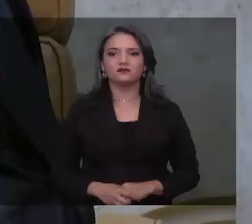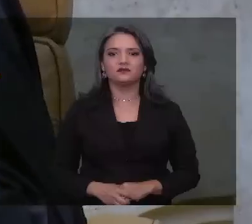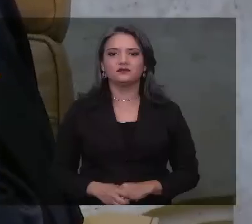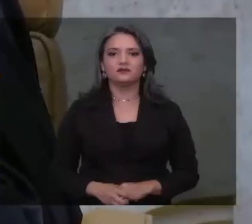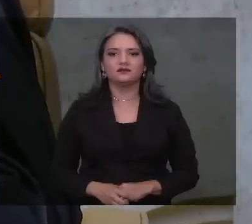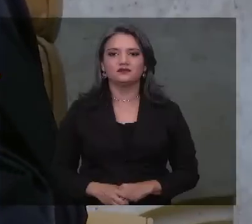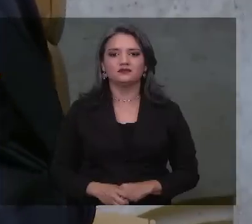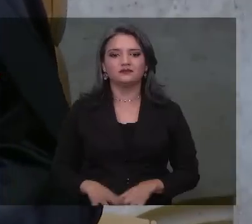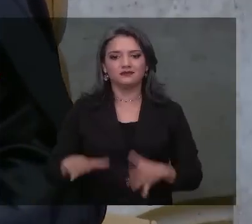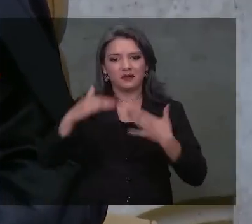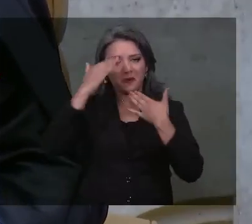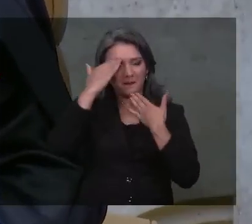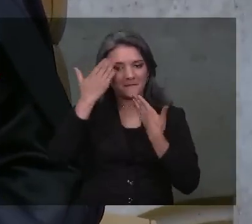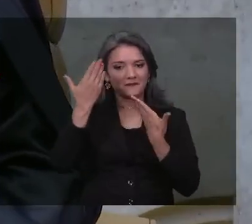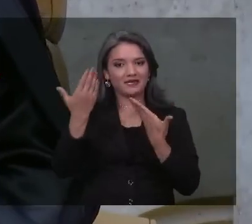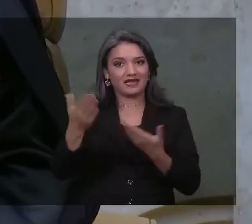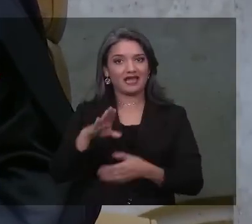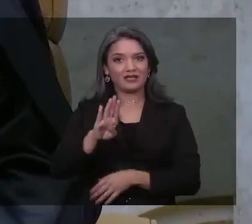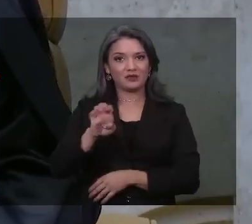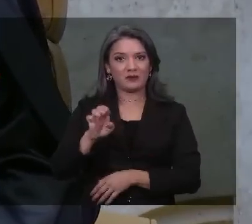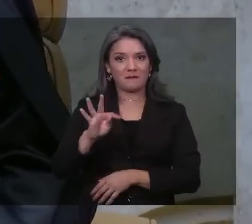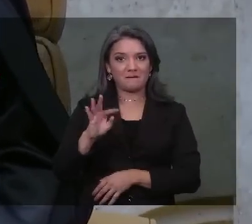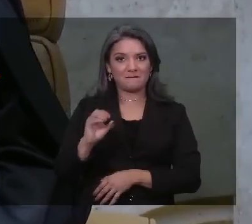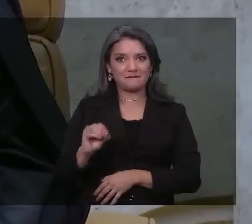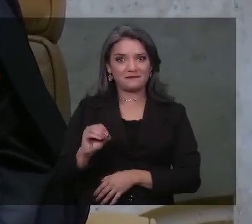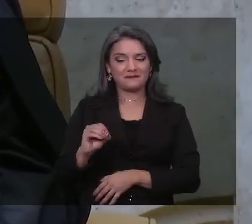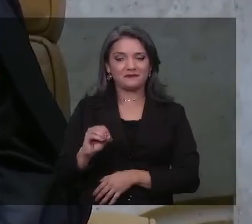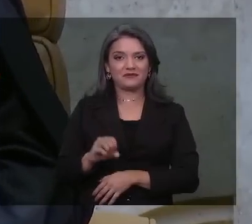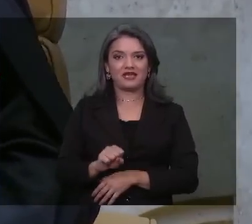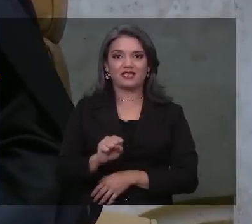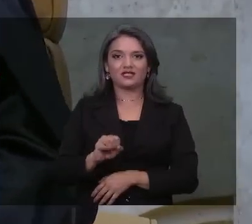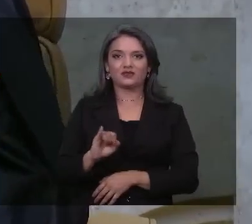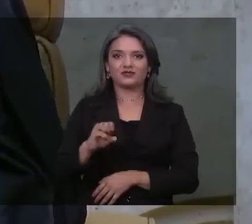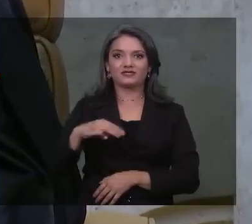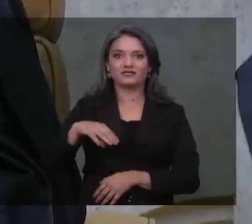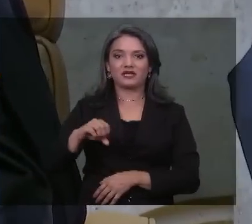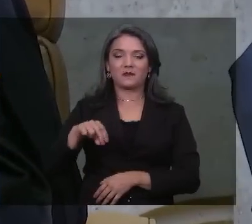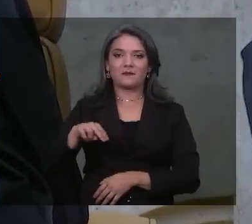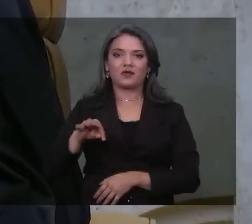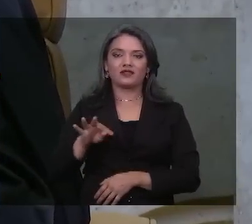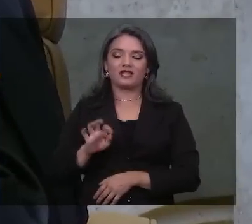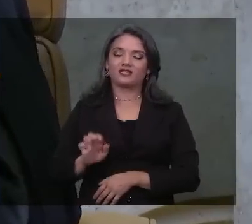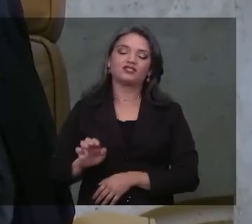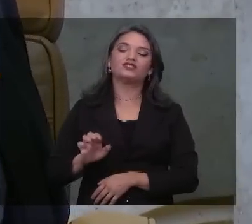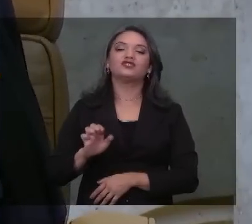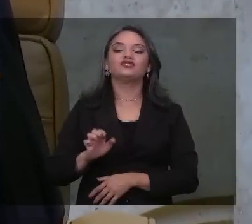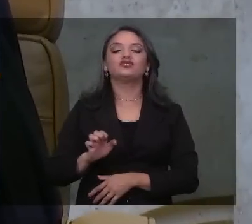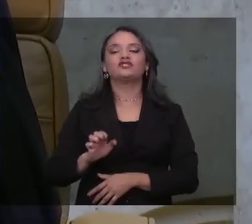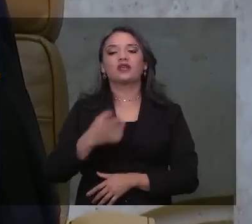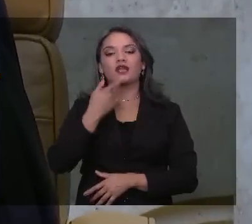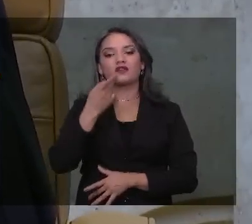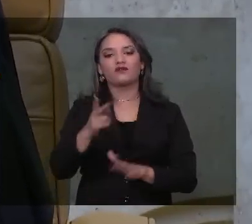Muito obrigado, Dr. Beto Simonetti, que se pronunciou em nome da Ordem dos Advogados do Brasil.